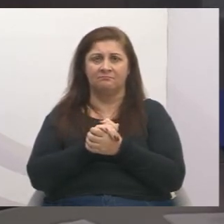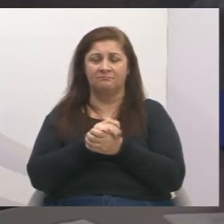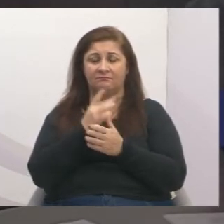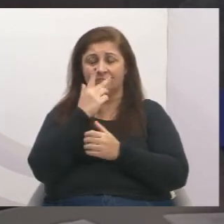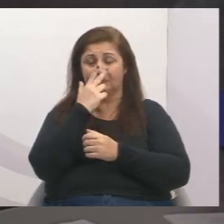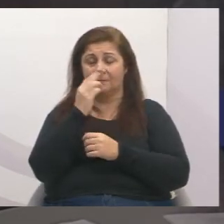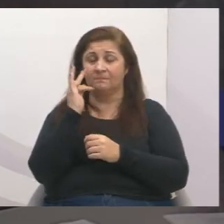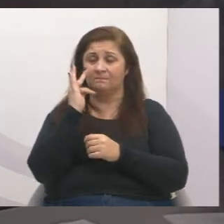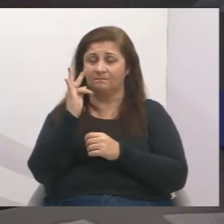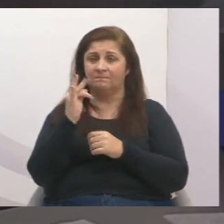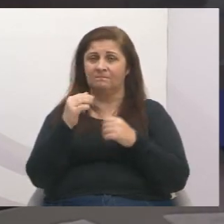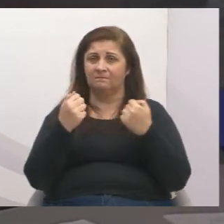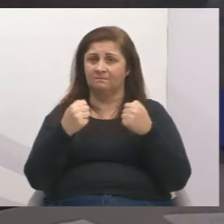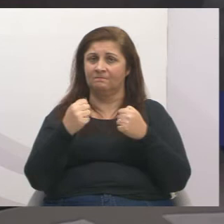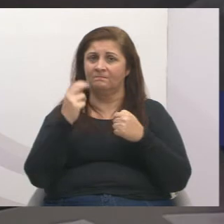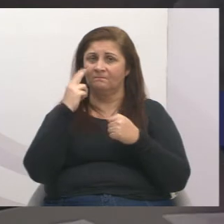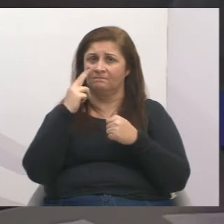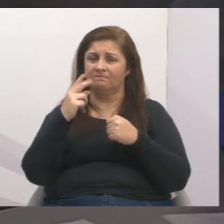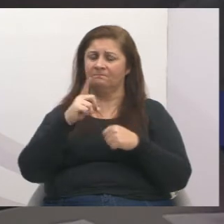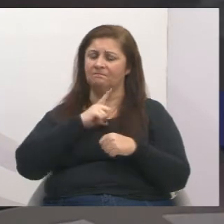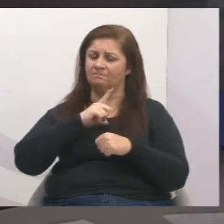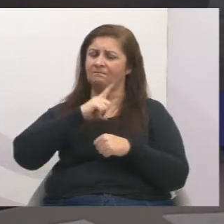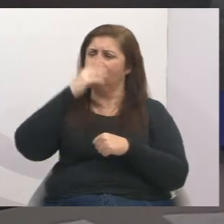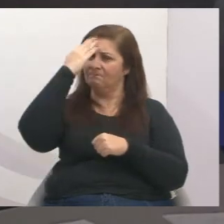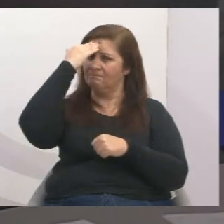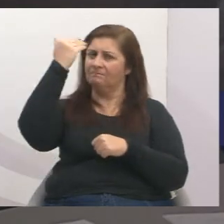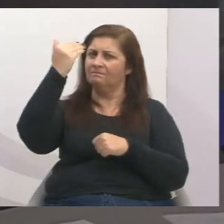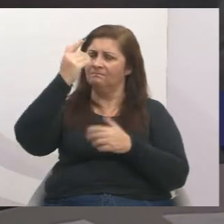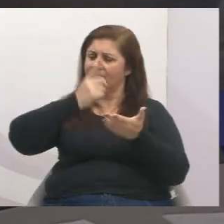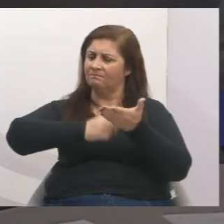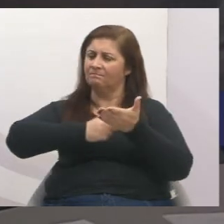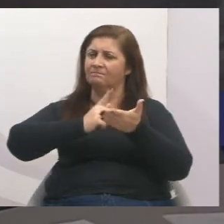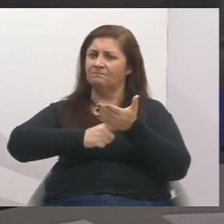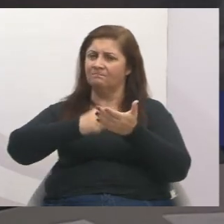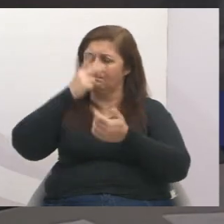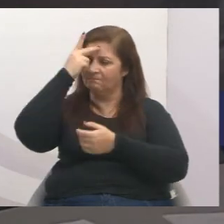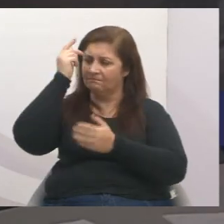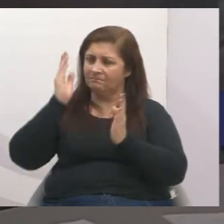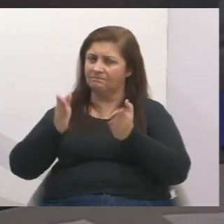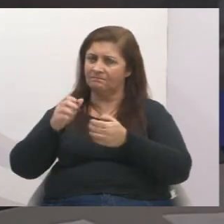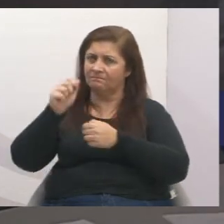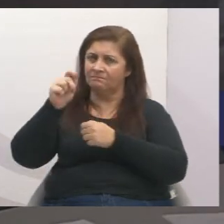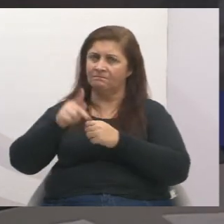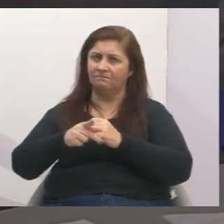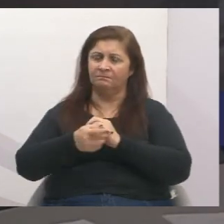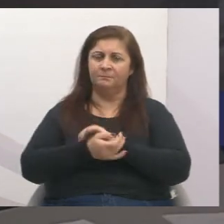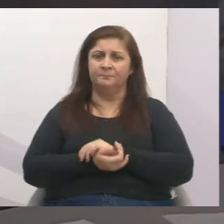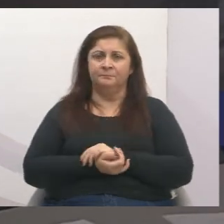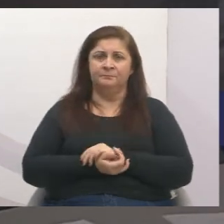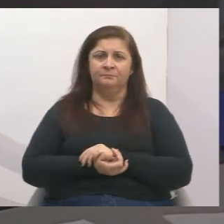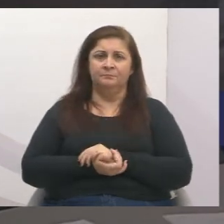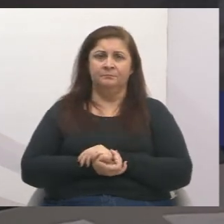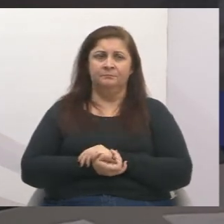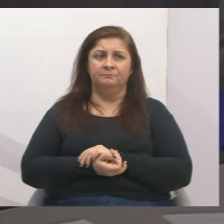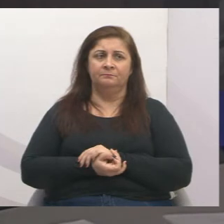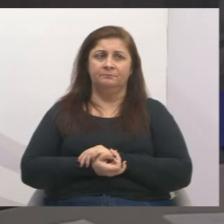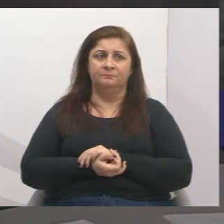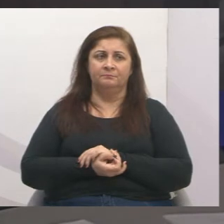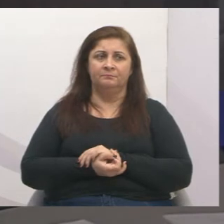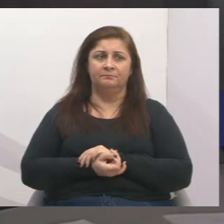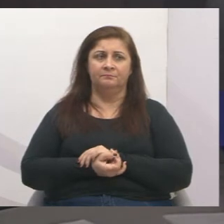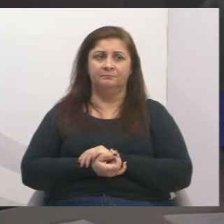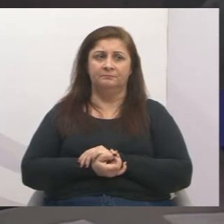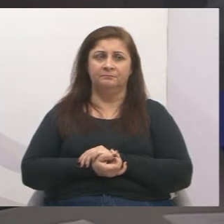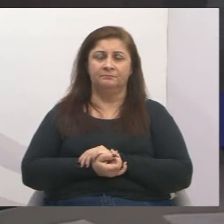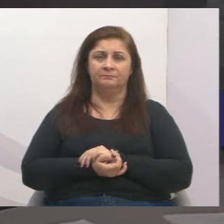que a gente tem que ter a questão de honra, esse compromisso de honra com os aposentados servidores dessa cidade, de rever isso daí.